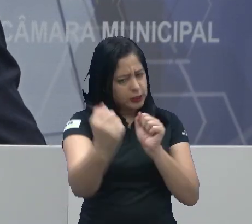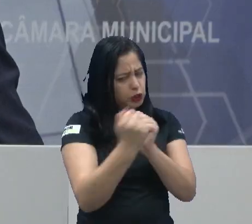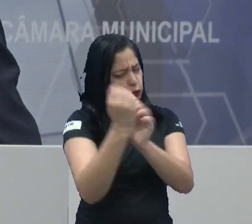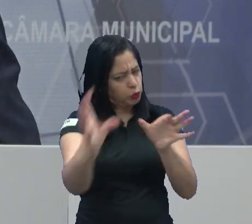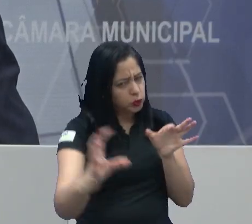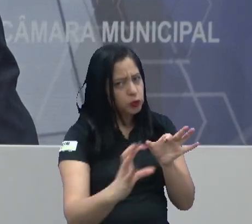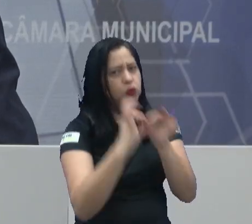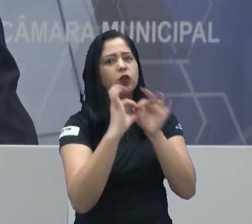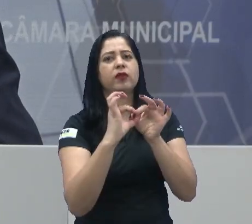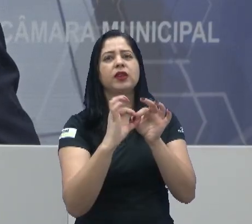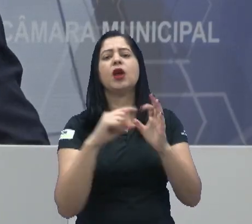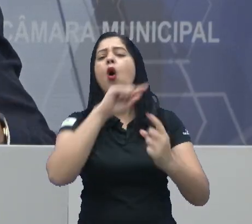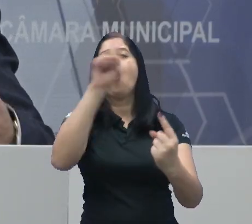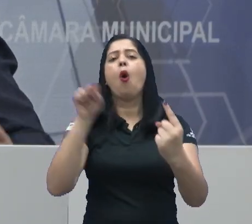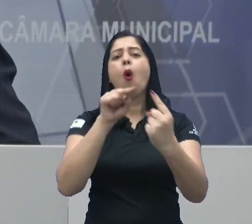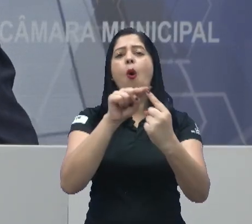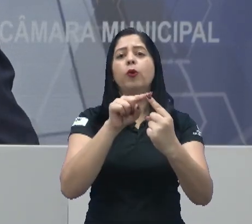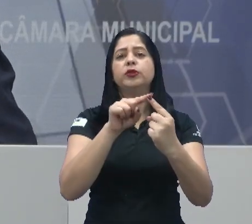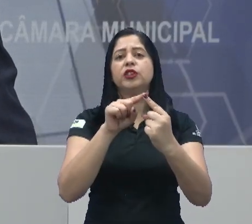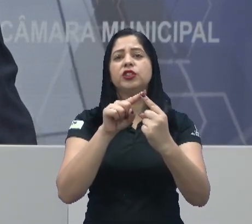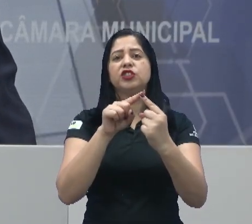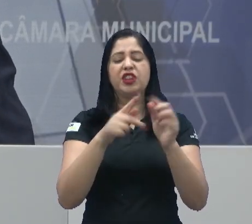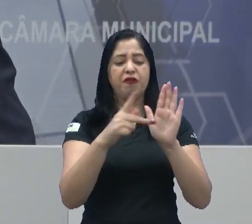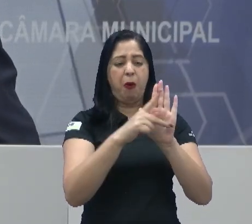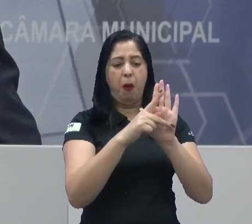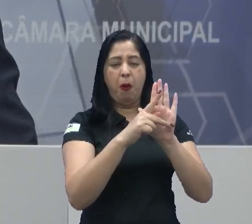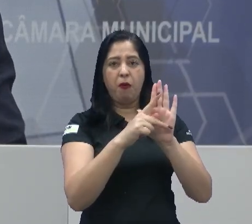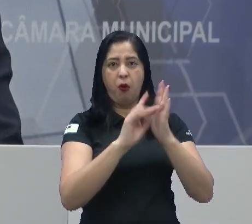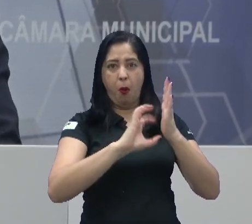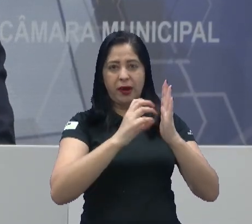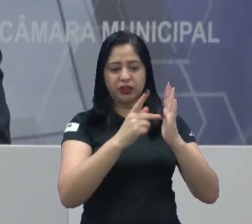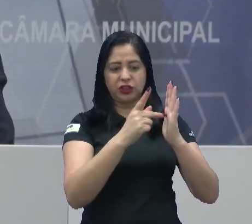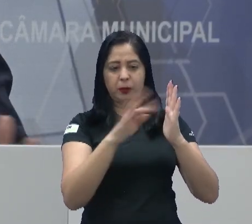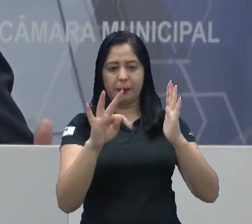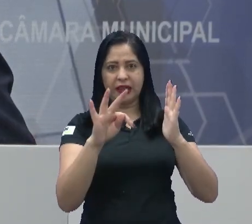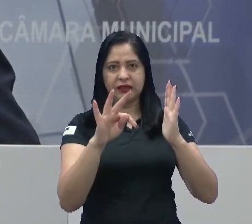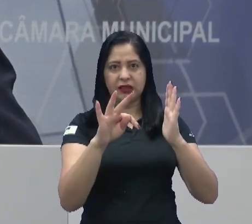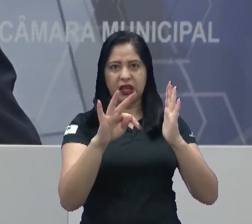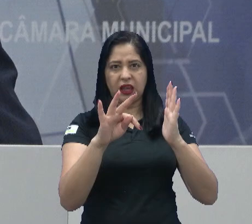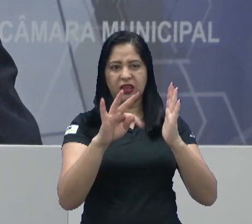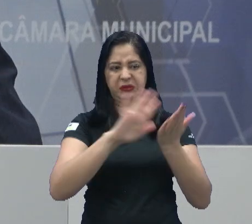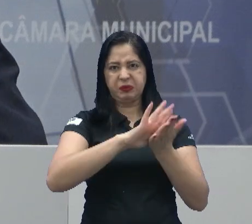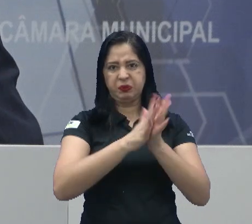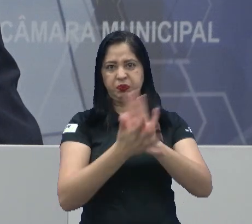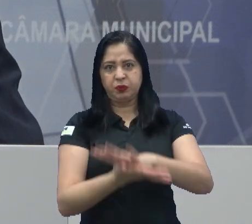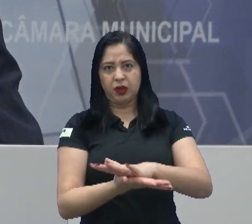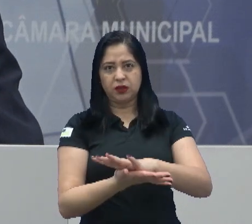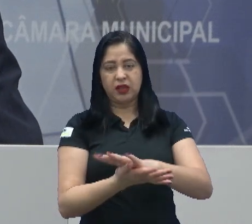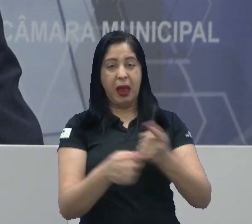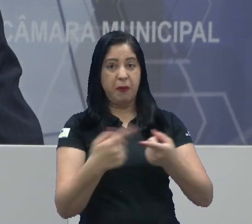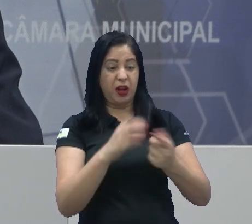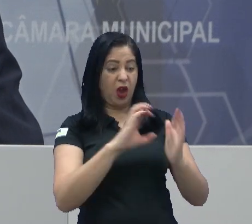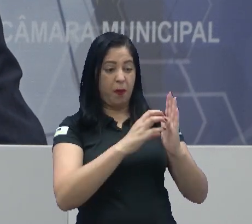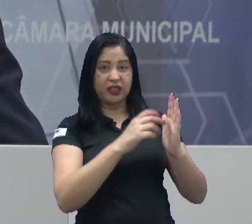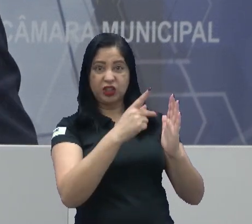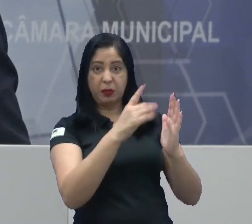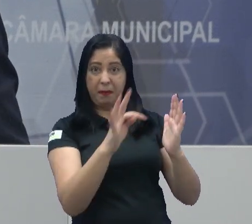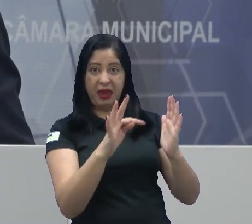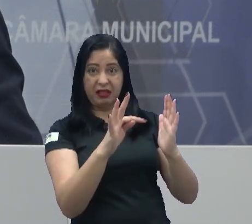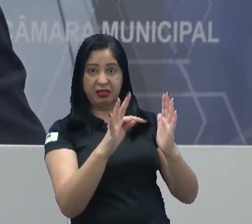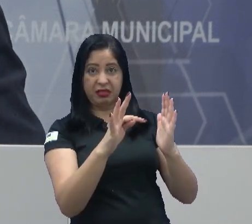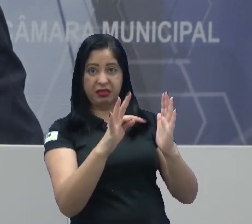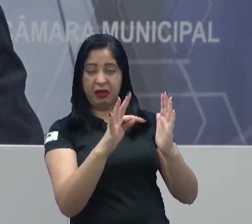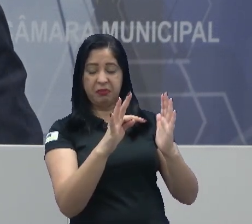a esquerda do comando do Brasil, para tirar o PT, que não faz e não honra o compromisso com a